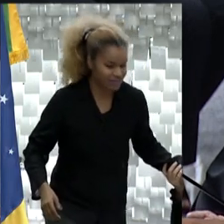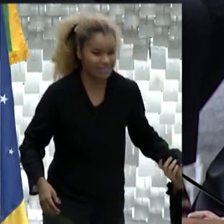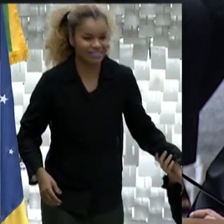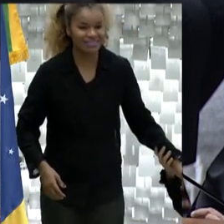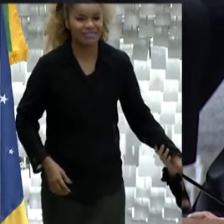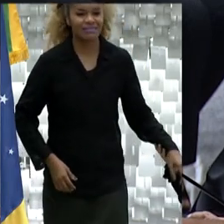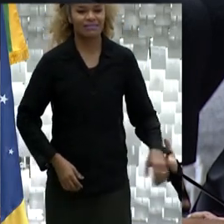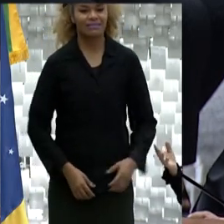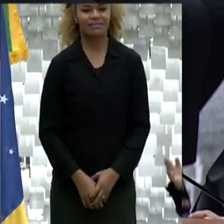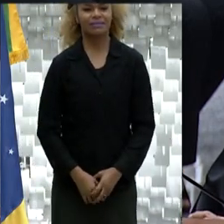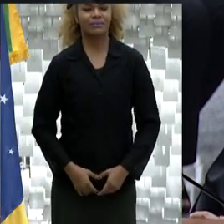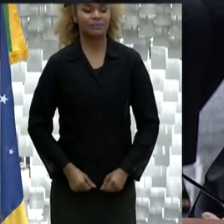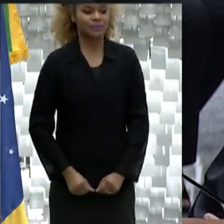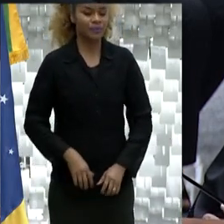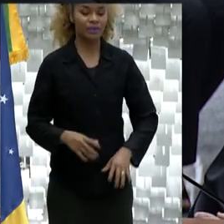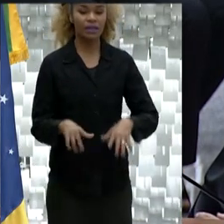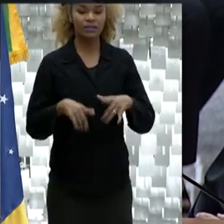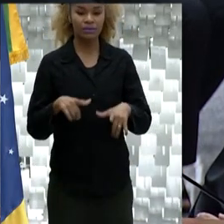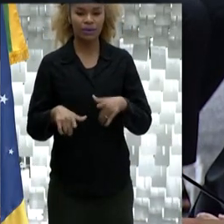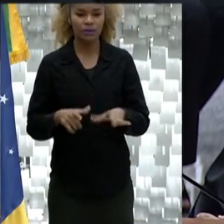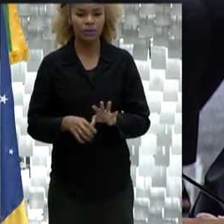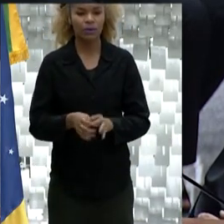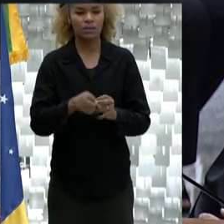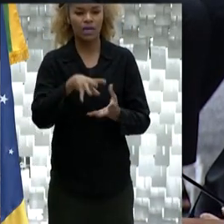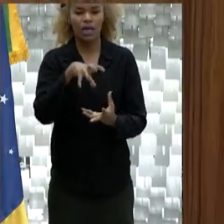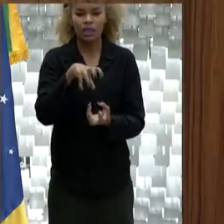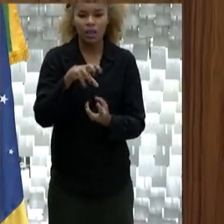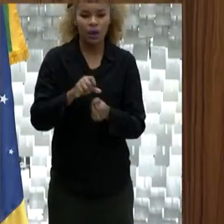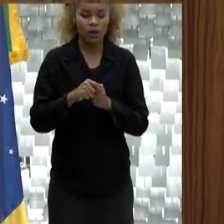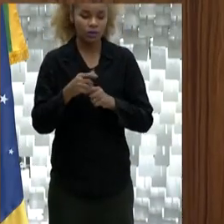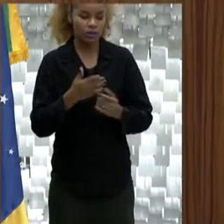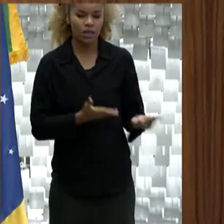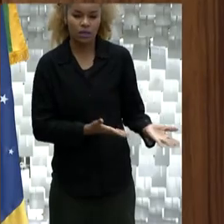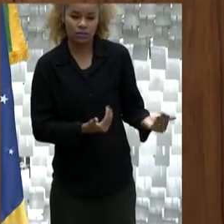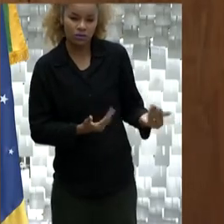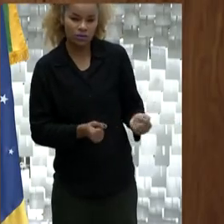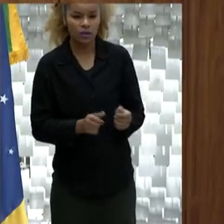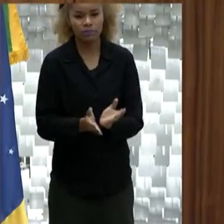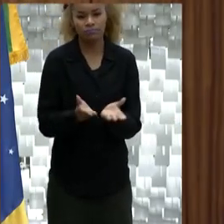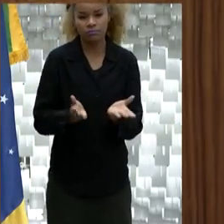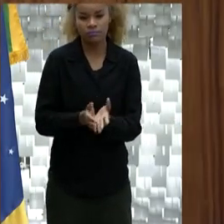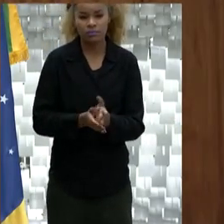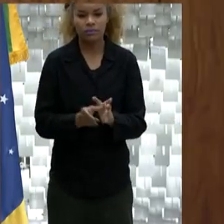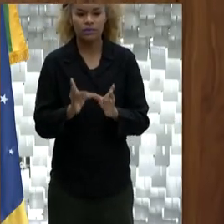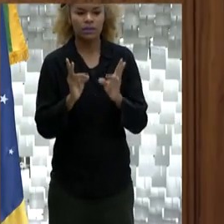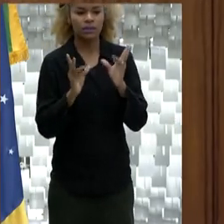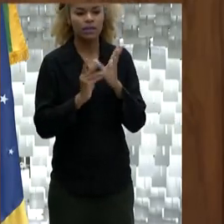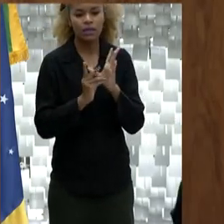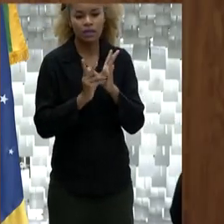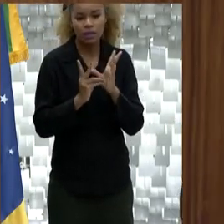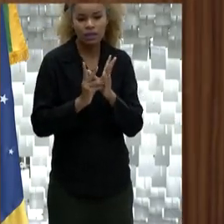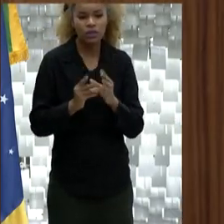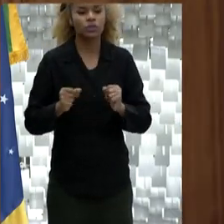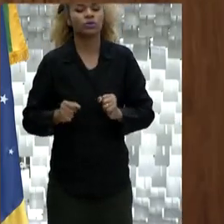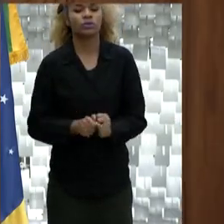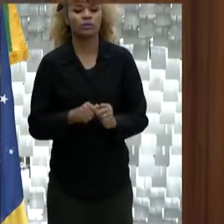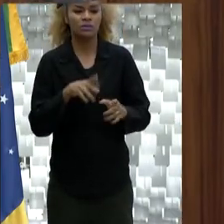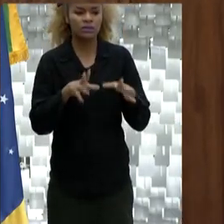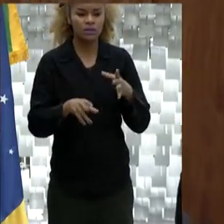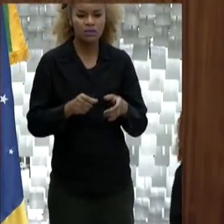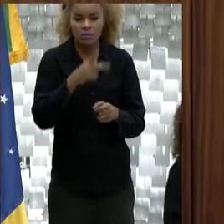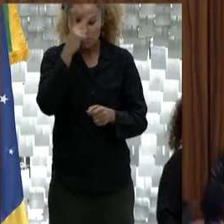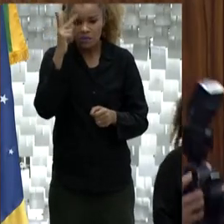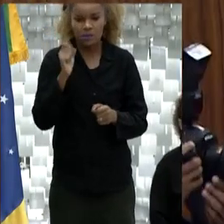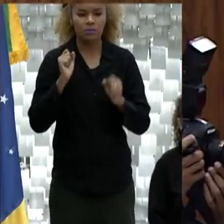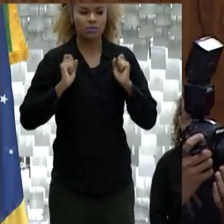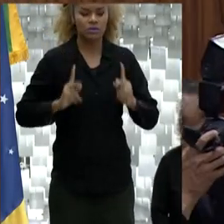estudantes, trabalhadores, idosos, menores carentes, índios, poceiros, aposentados,